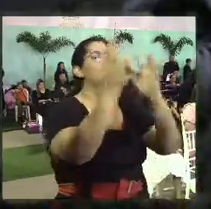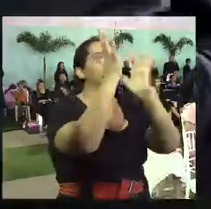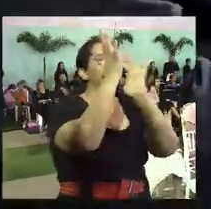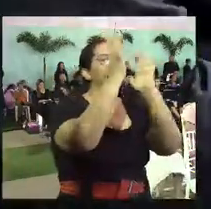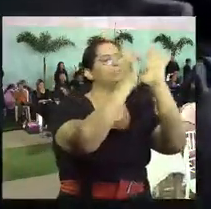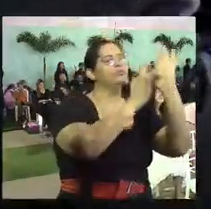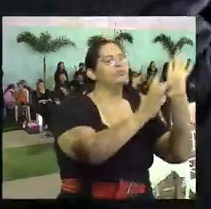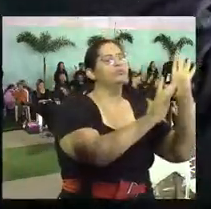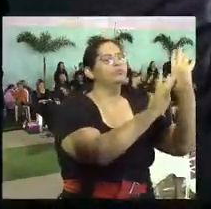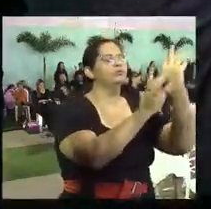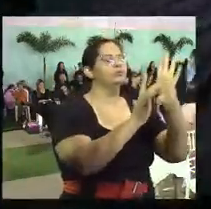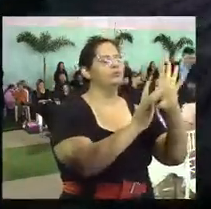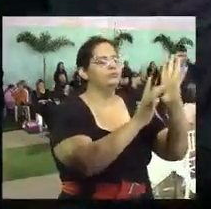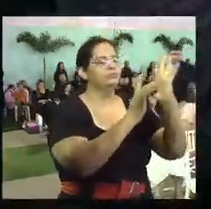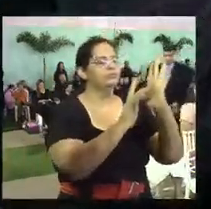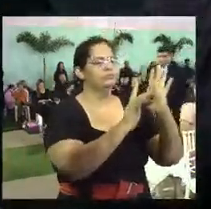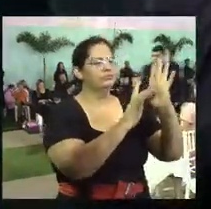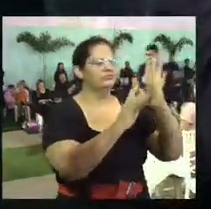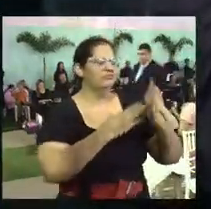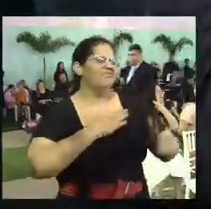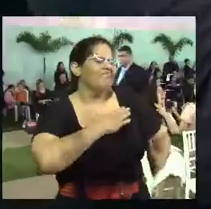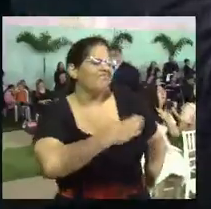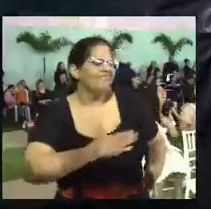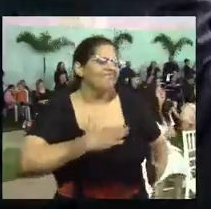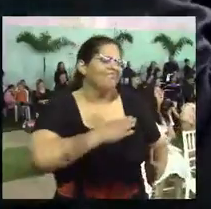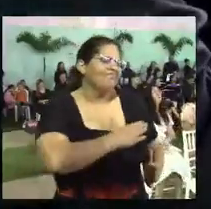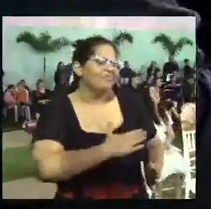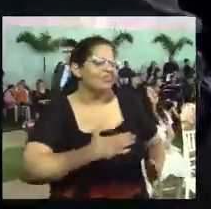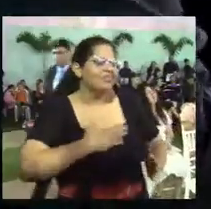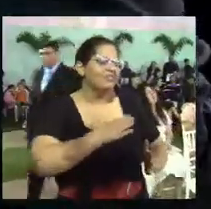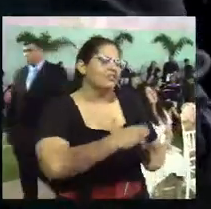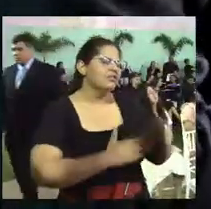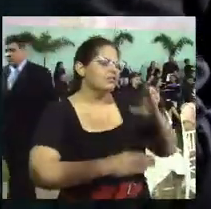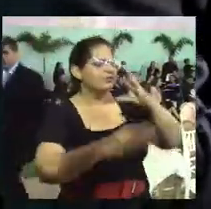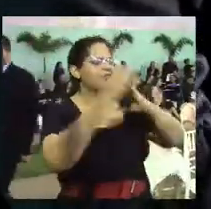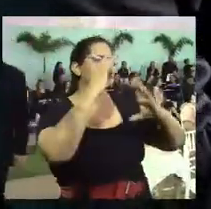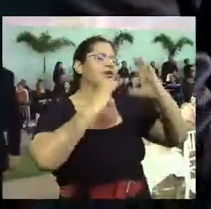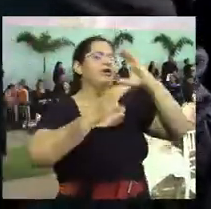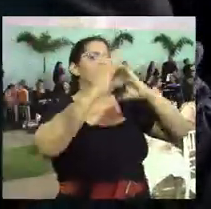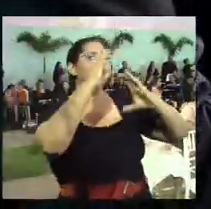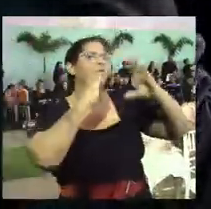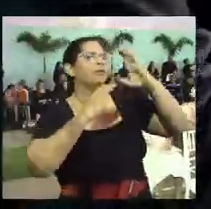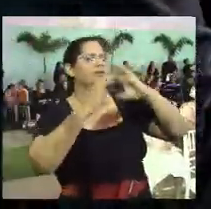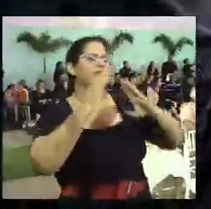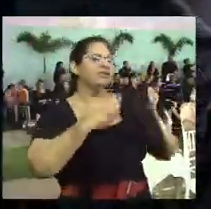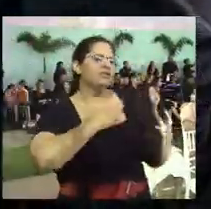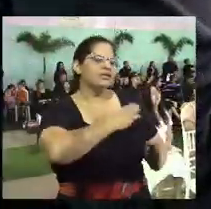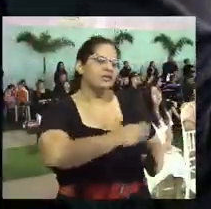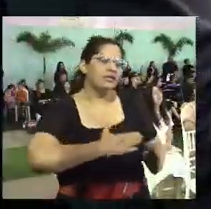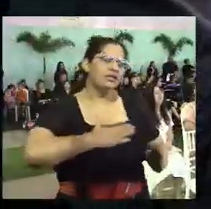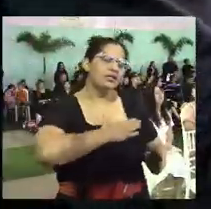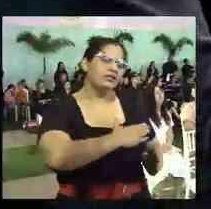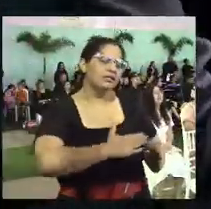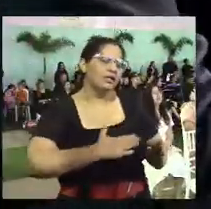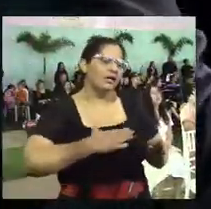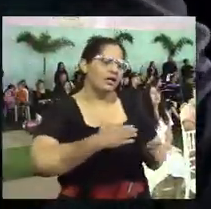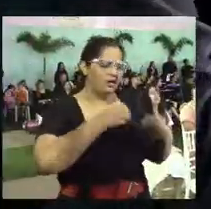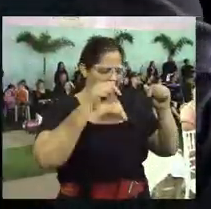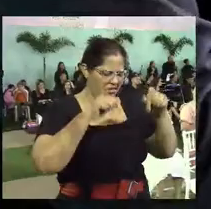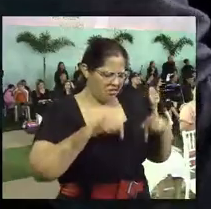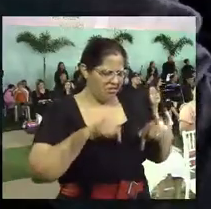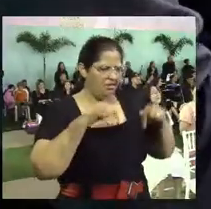luia meu prazer é te louvar meu prazer é